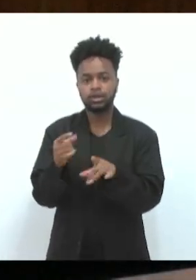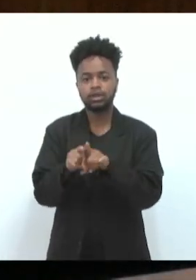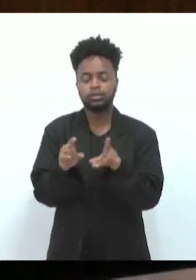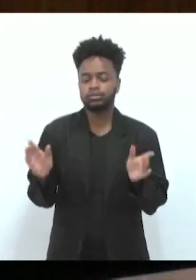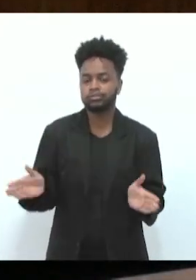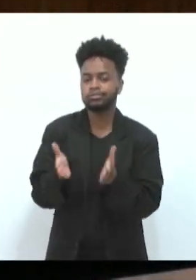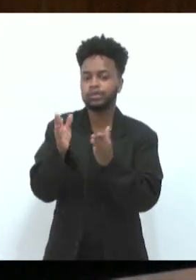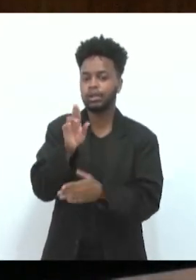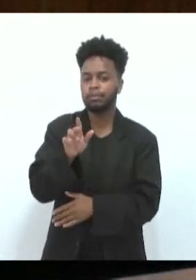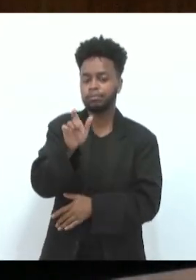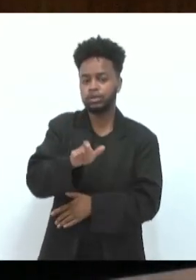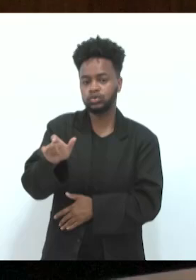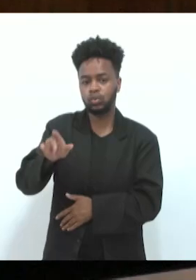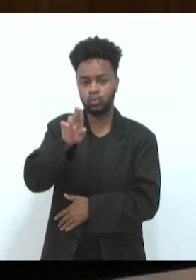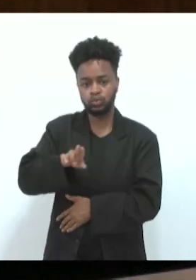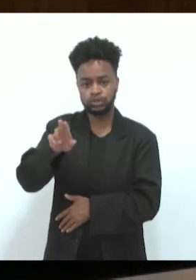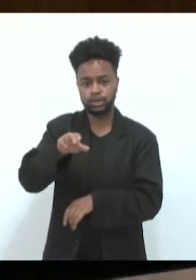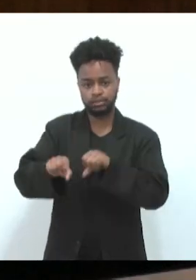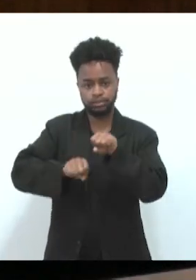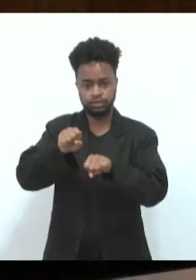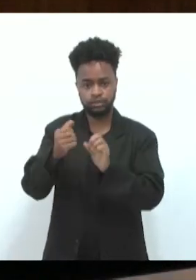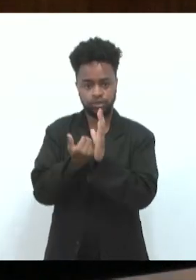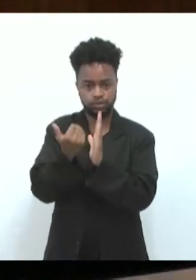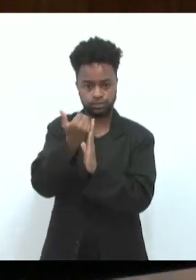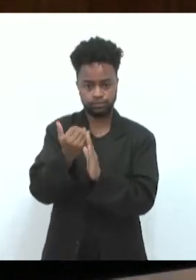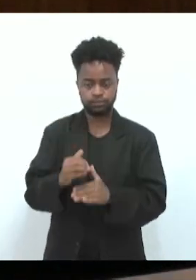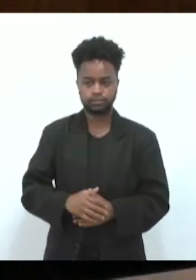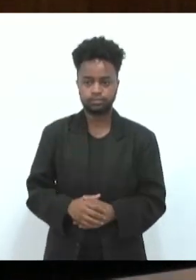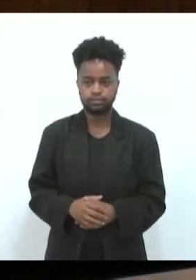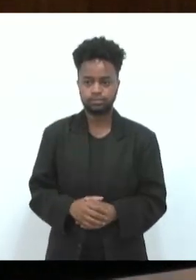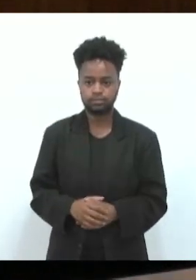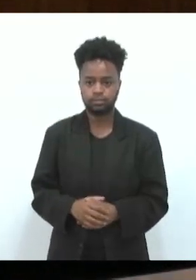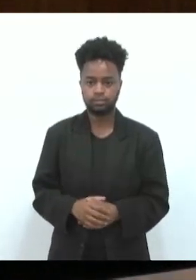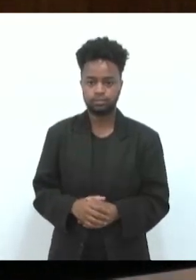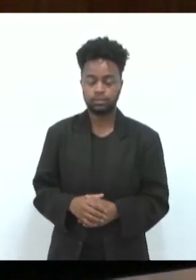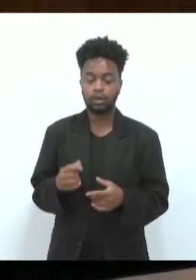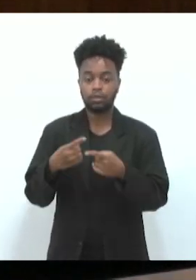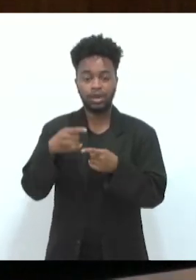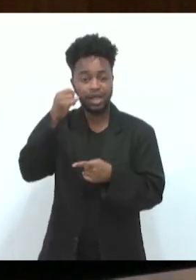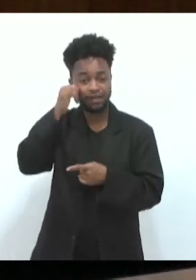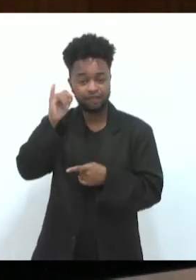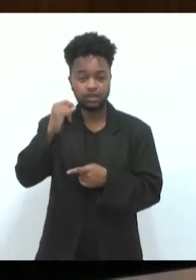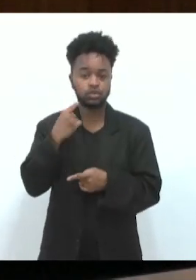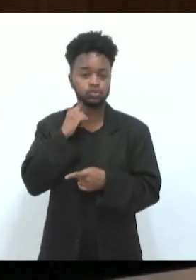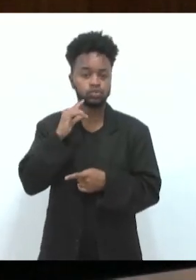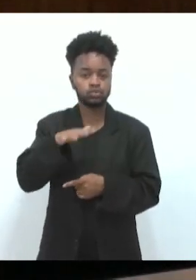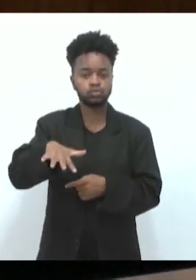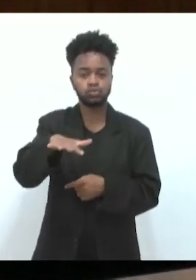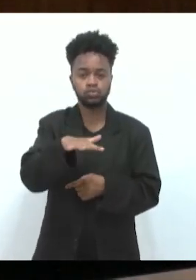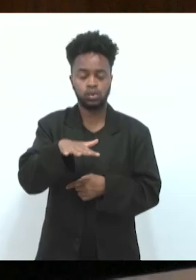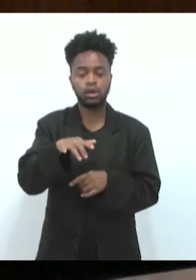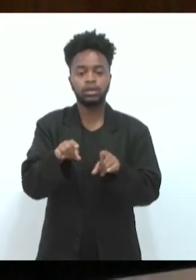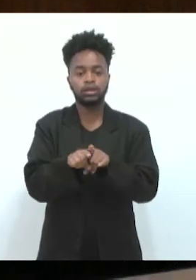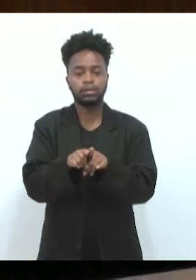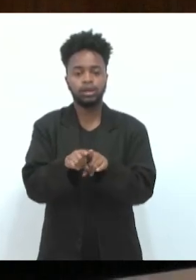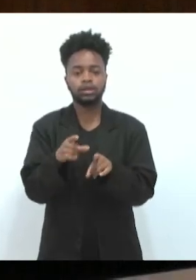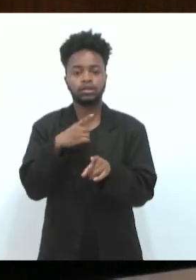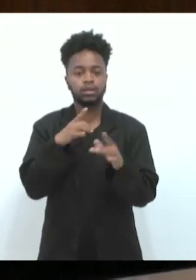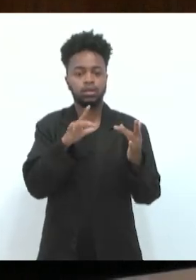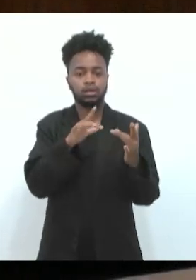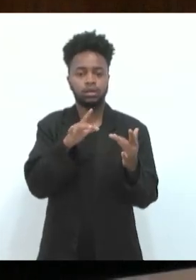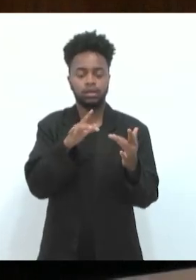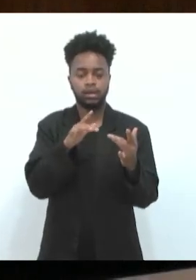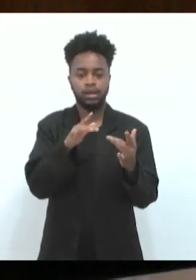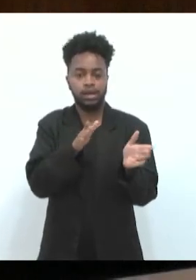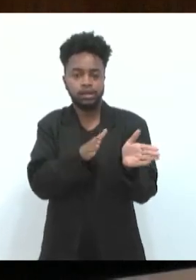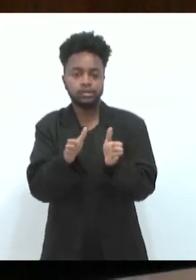pessoas a usarem cada vez mais a bicicleta, vai despoluir, vai dar mais acesso, porque as passagens